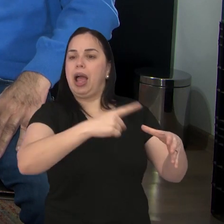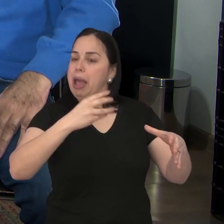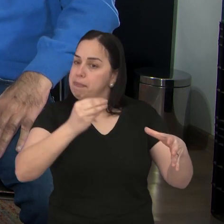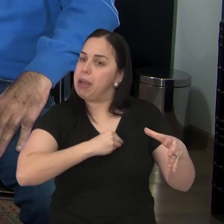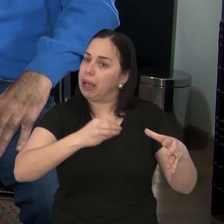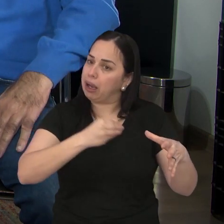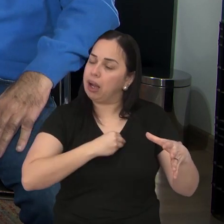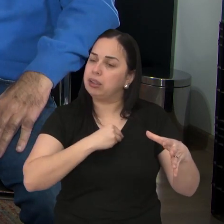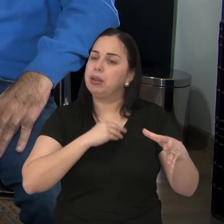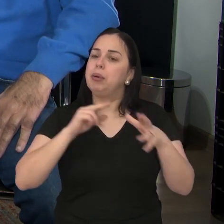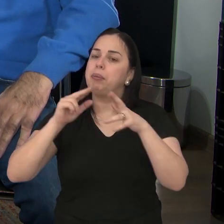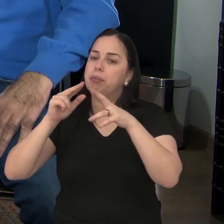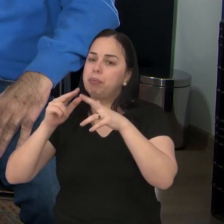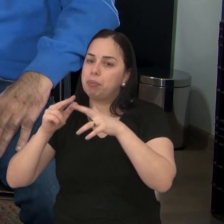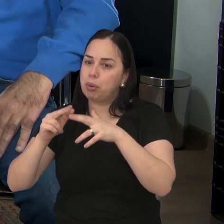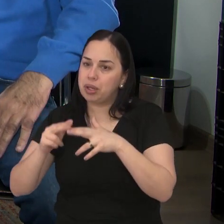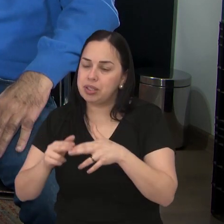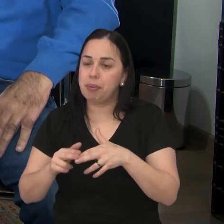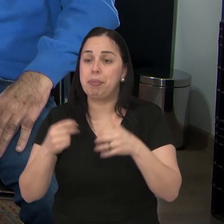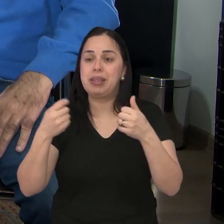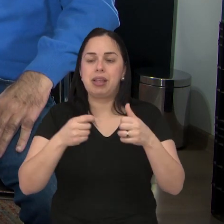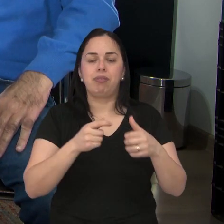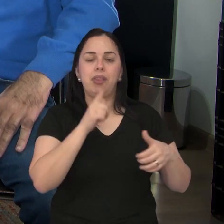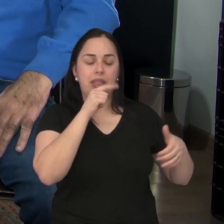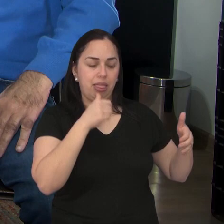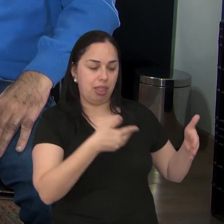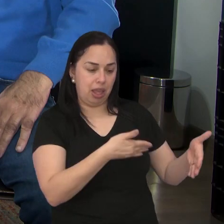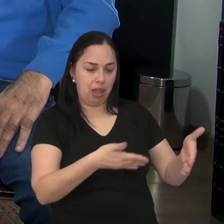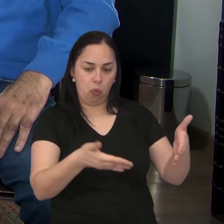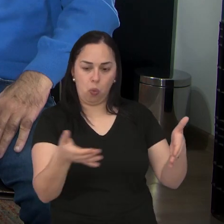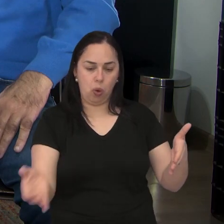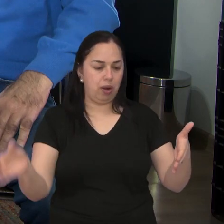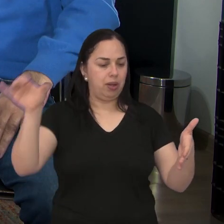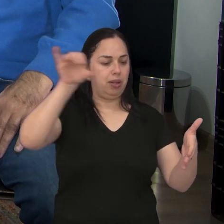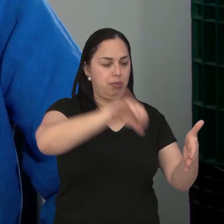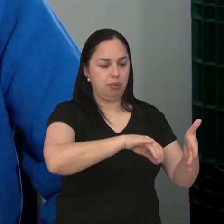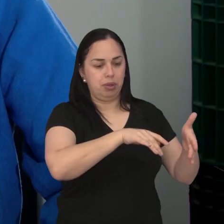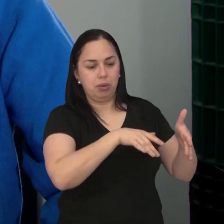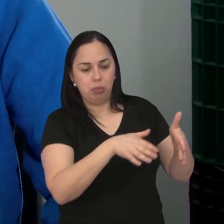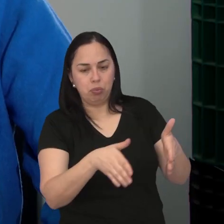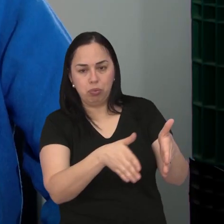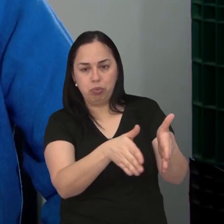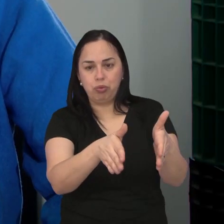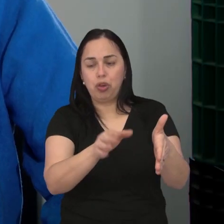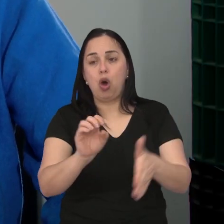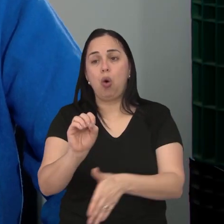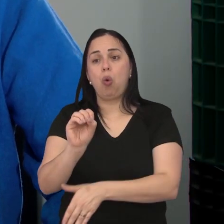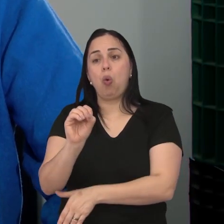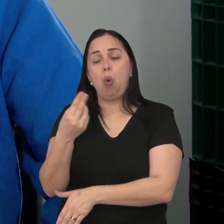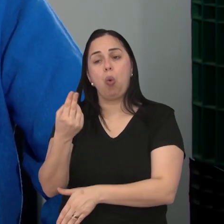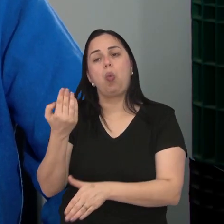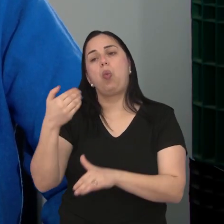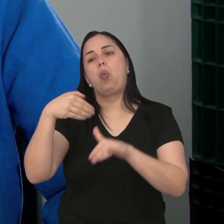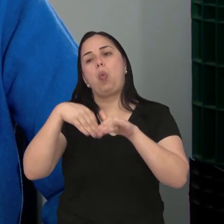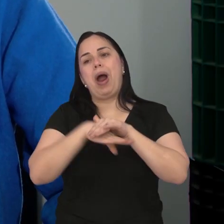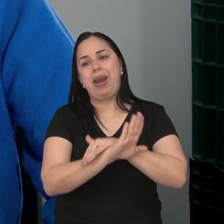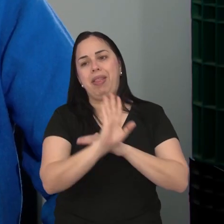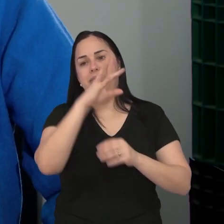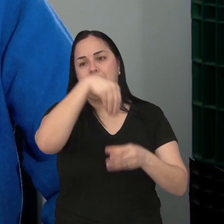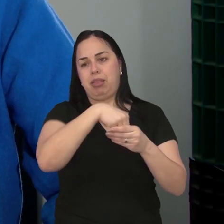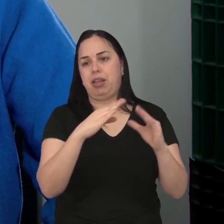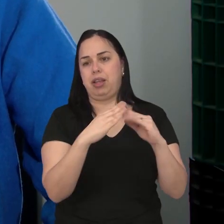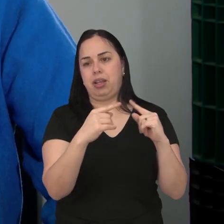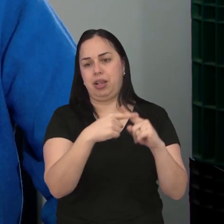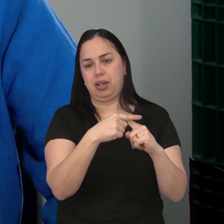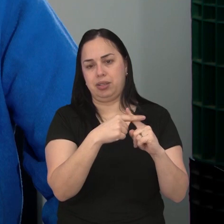lixo. Então, teria que jogar em água corrente para botar pela água ou